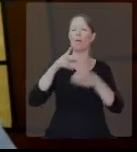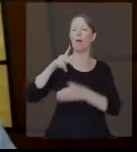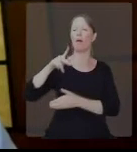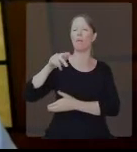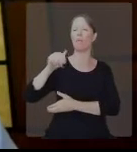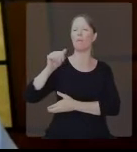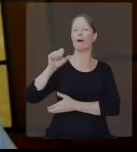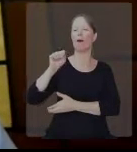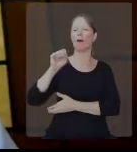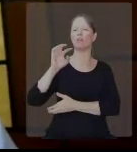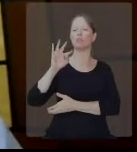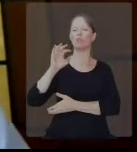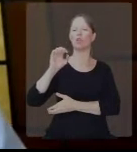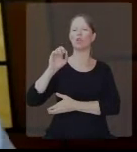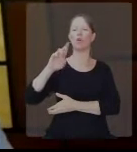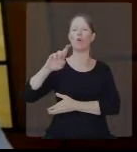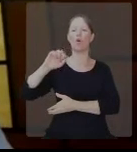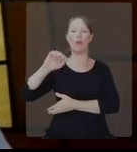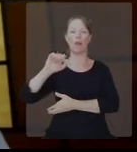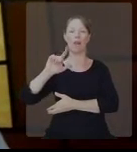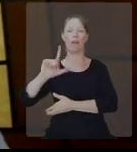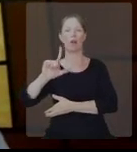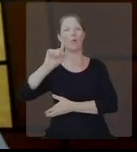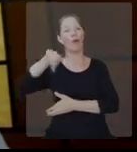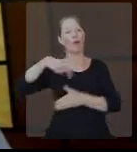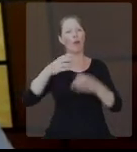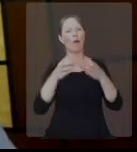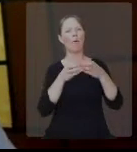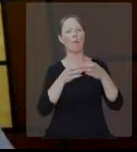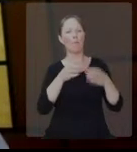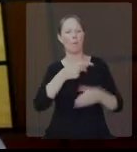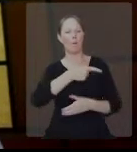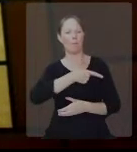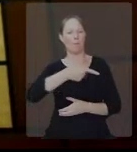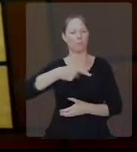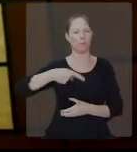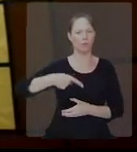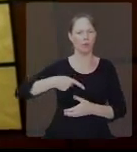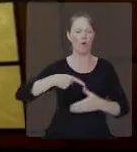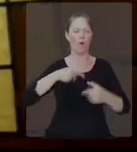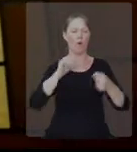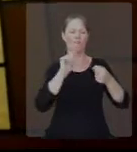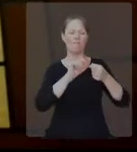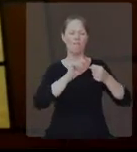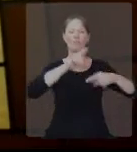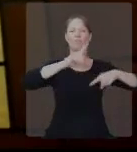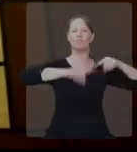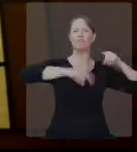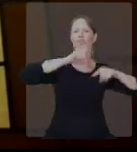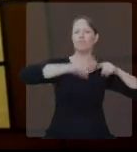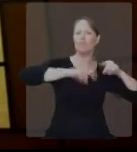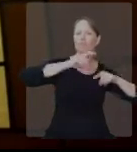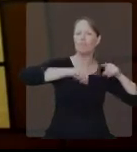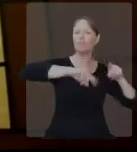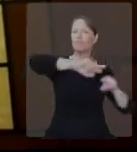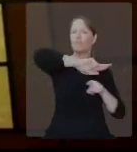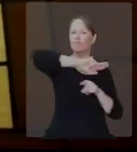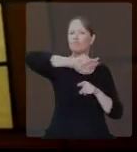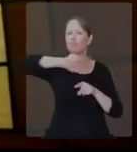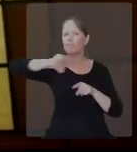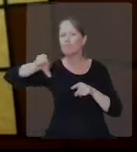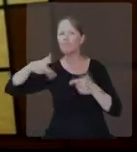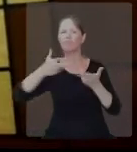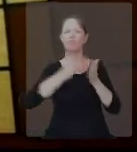né? Da pastoral universitária, né? E aí onde são desenvolvidas inúmeras atividades,